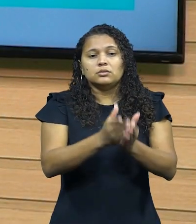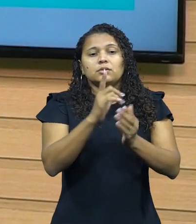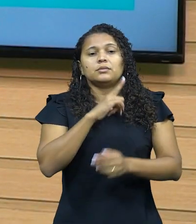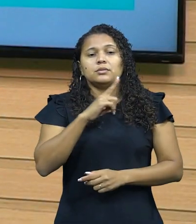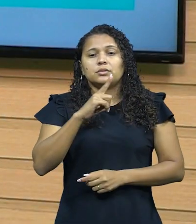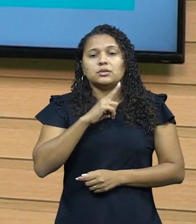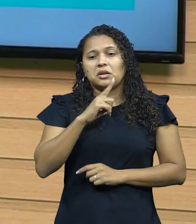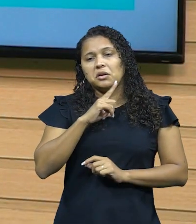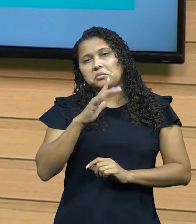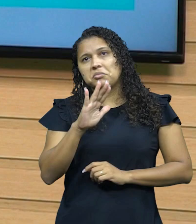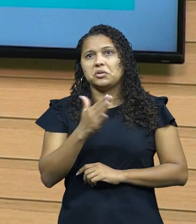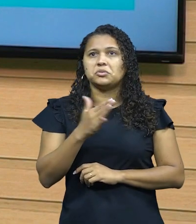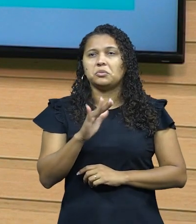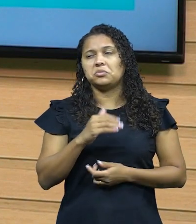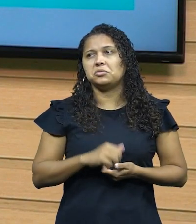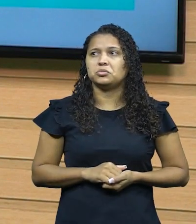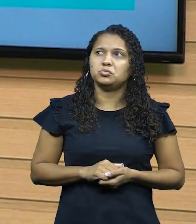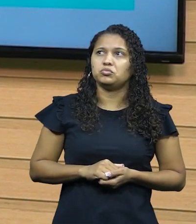tem